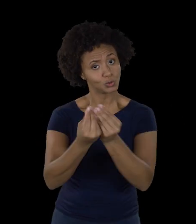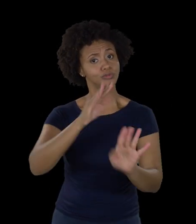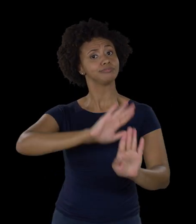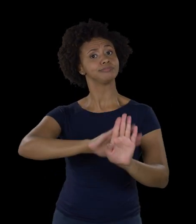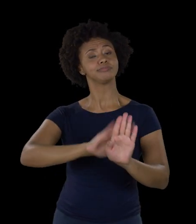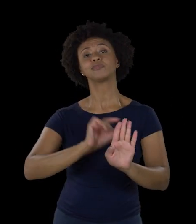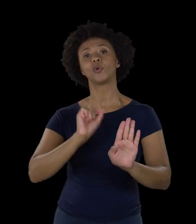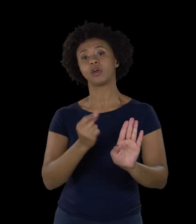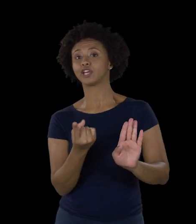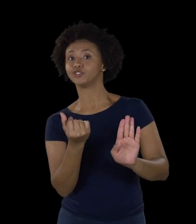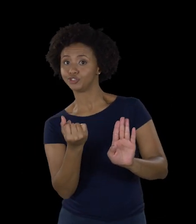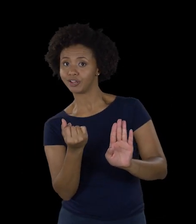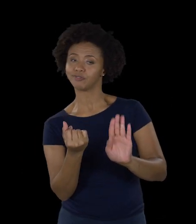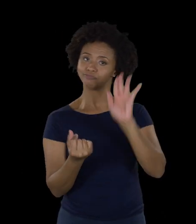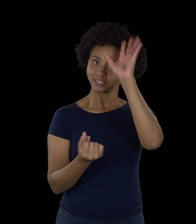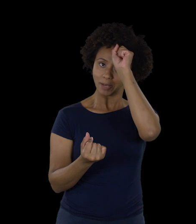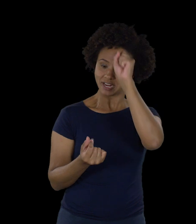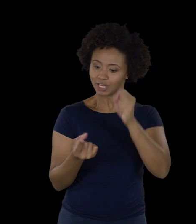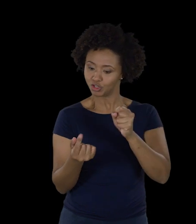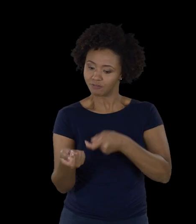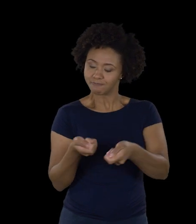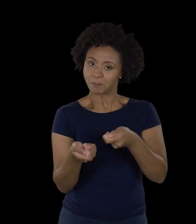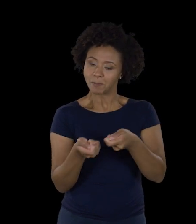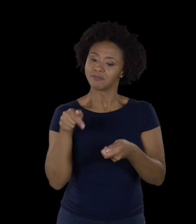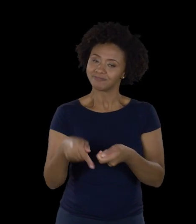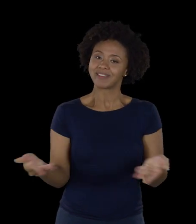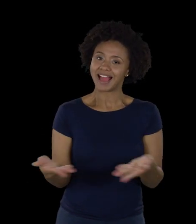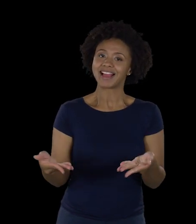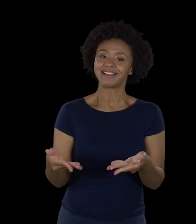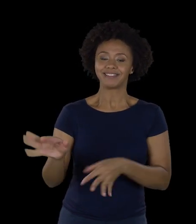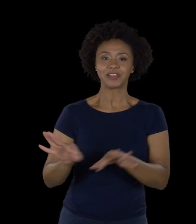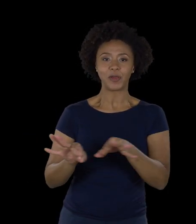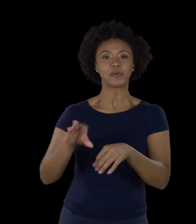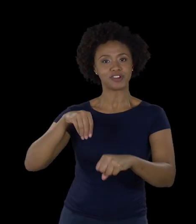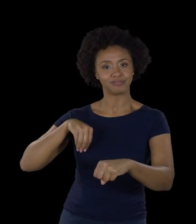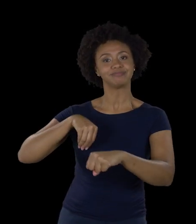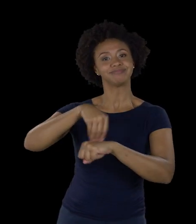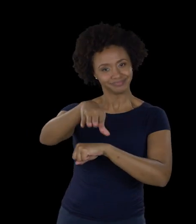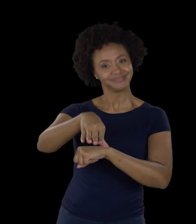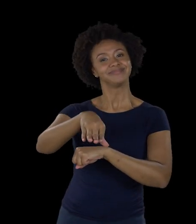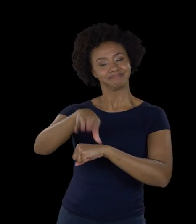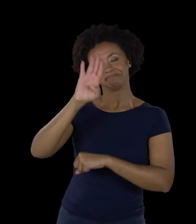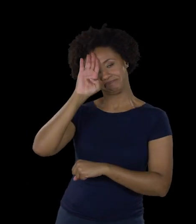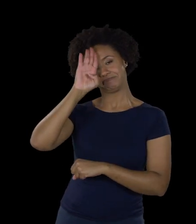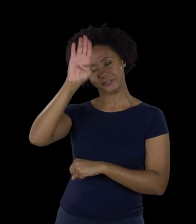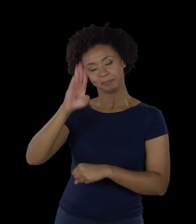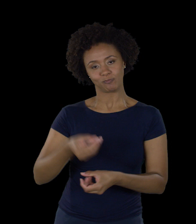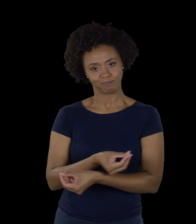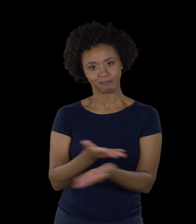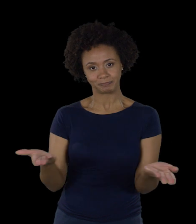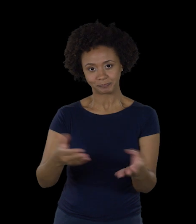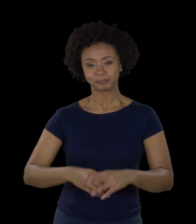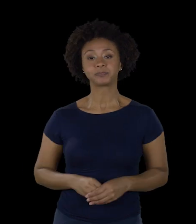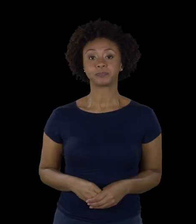tudo isso está relacionado à educação financeira. E essa é a mensagem do projeto principal que a gente quer passar para